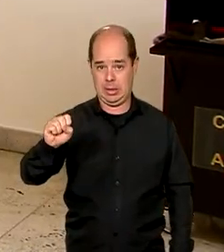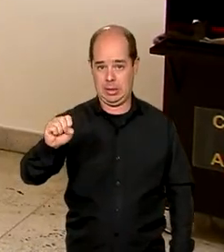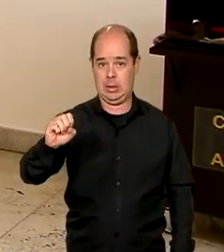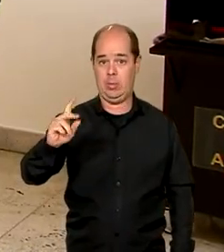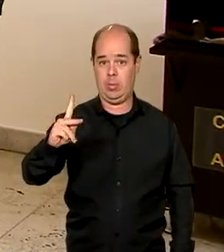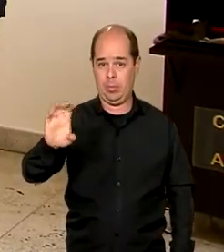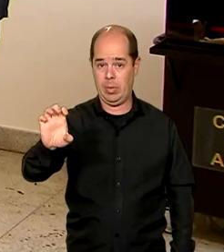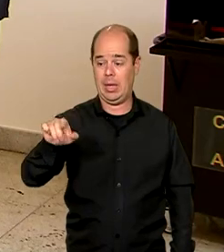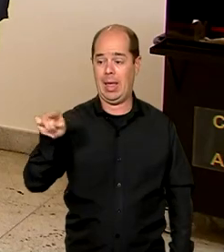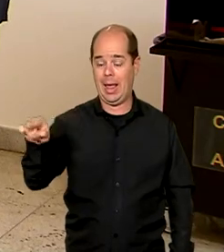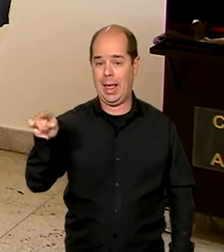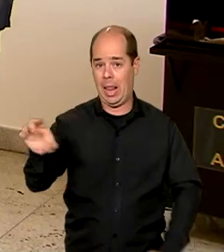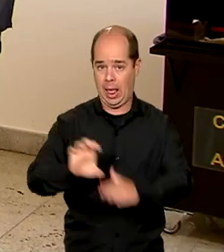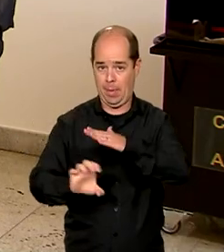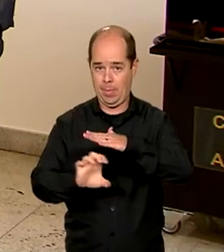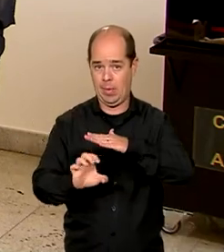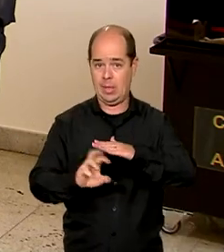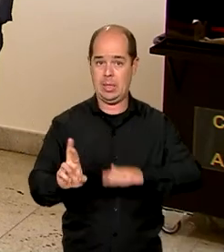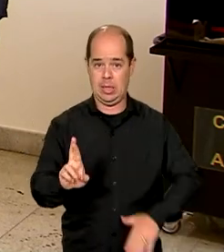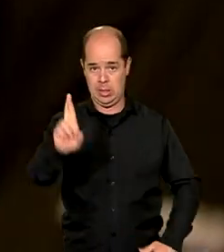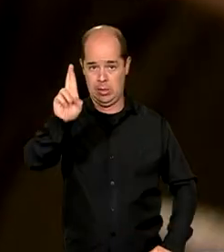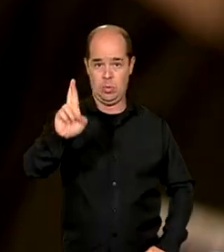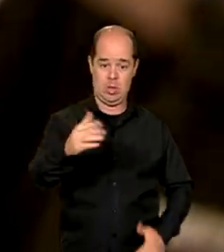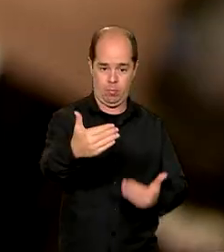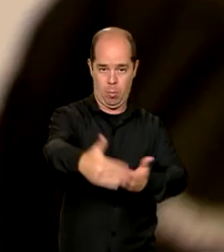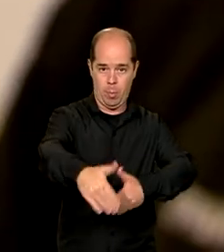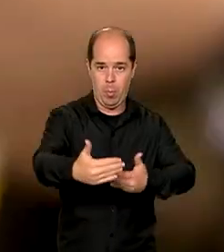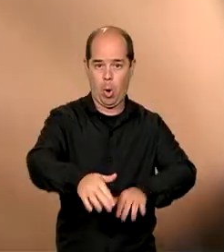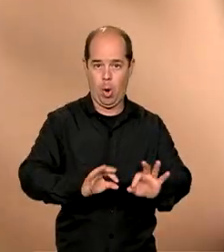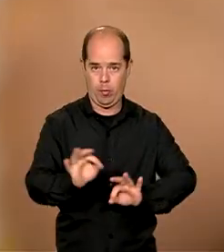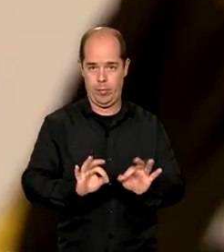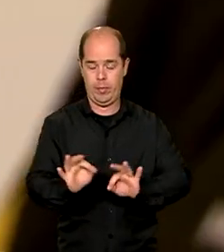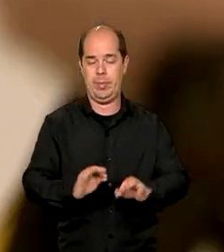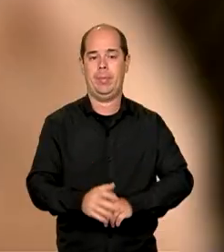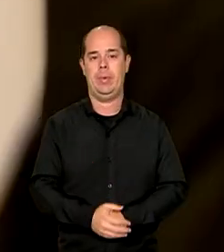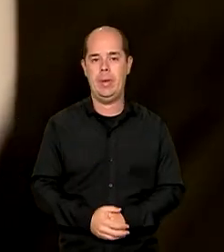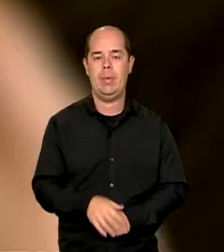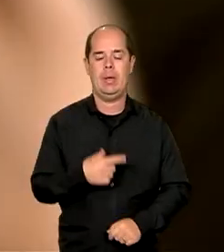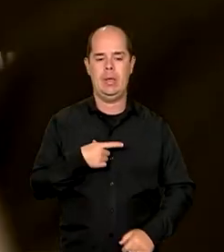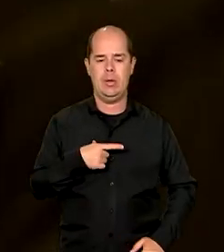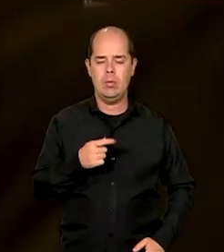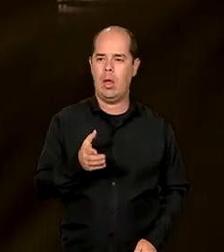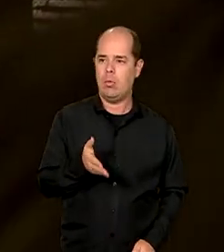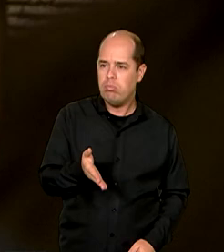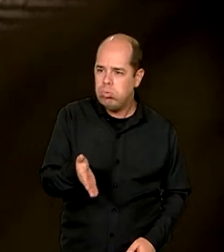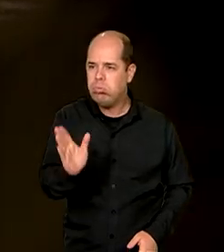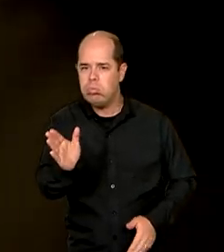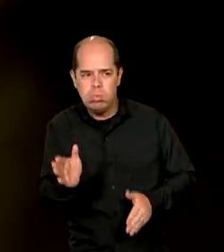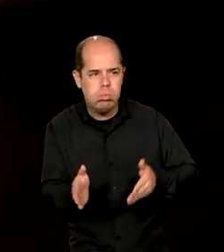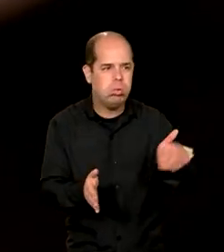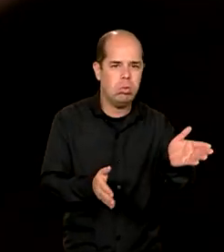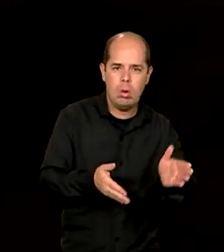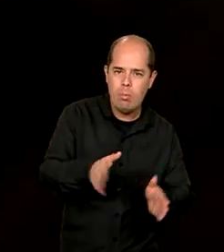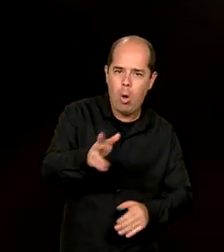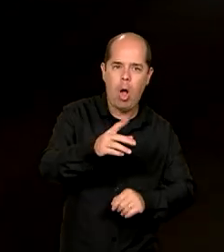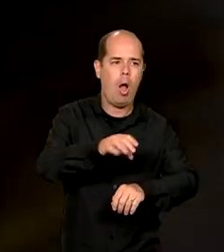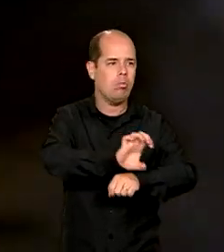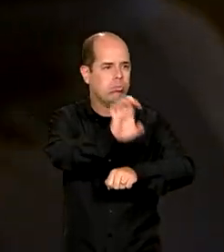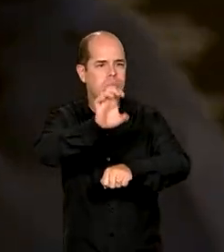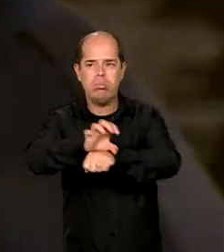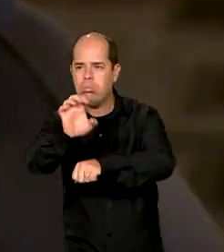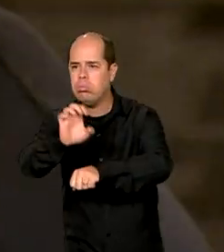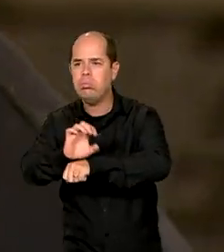é responsável pela escolta das provas em deslocamento interestaduais e pode percorrer até